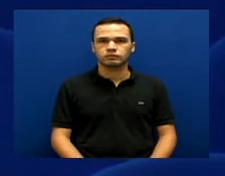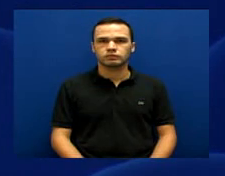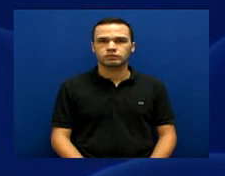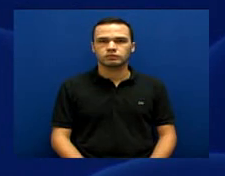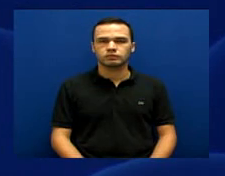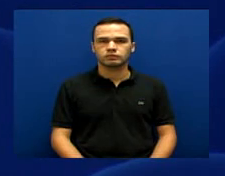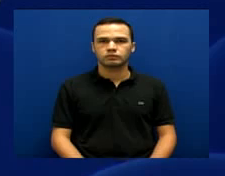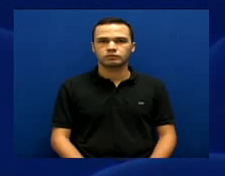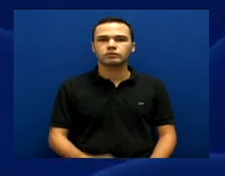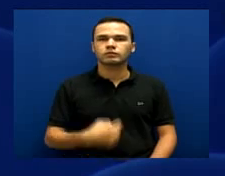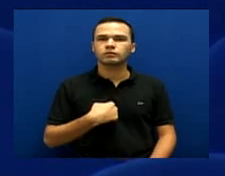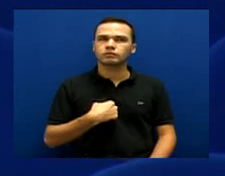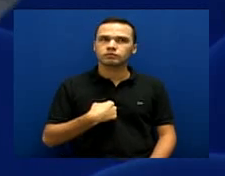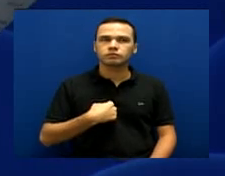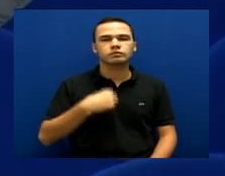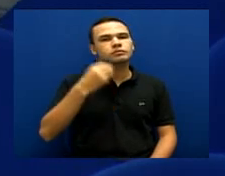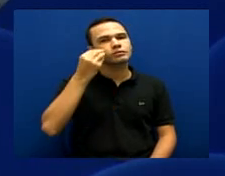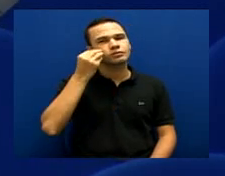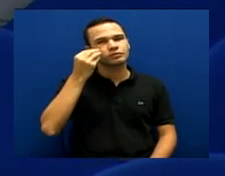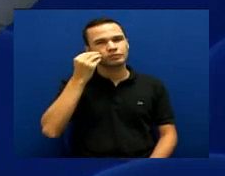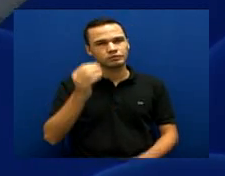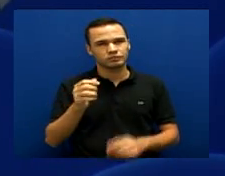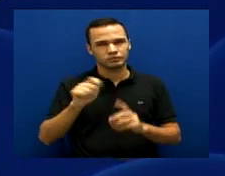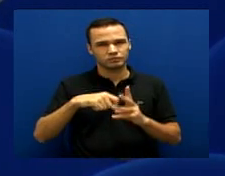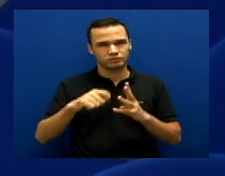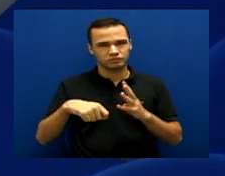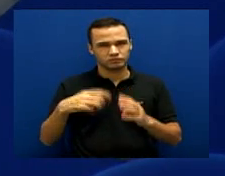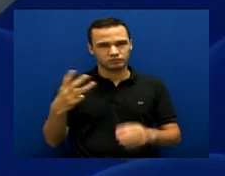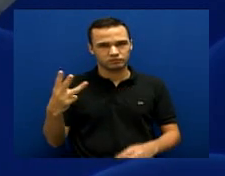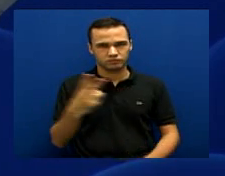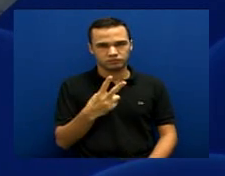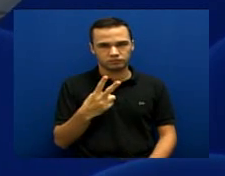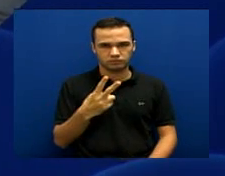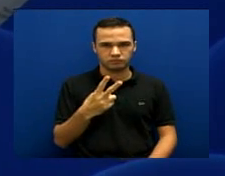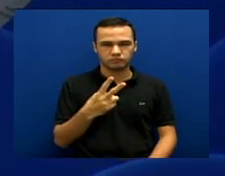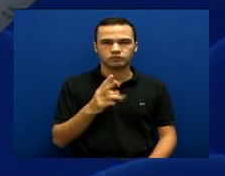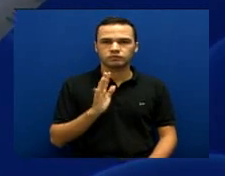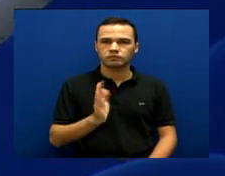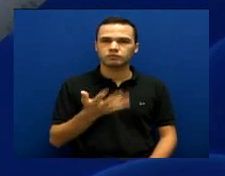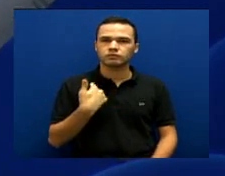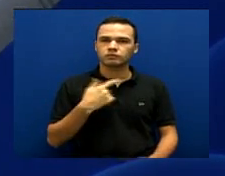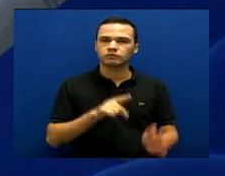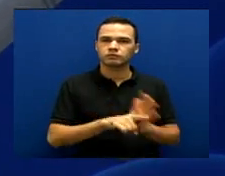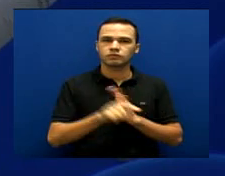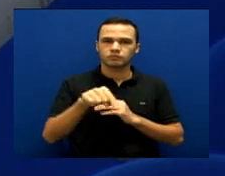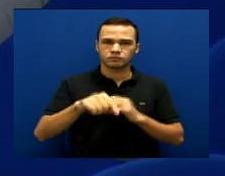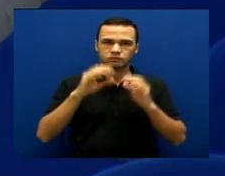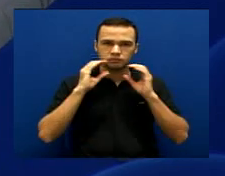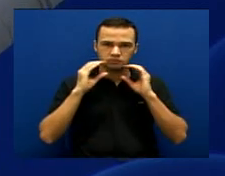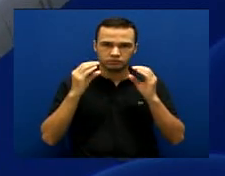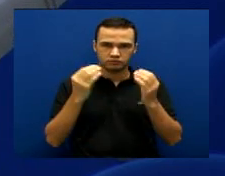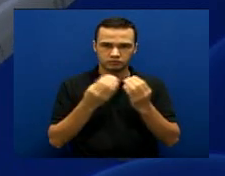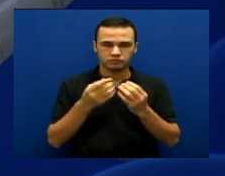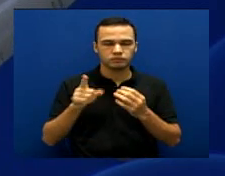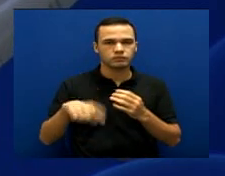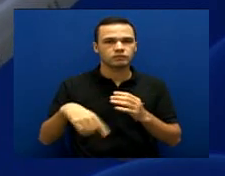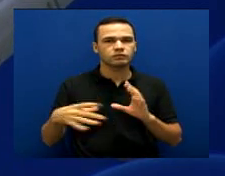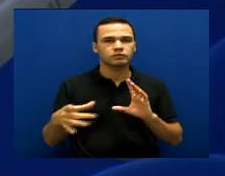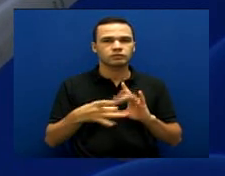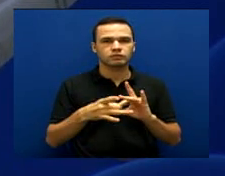olha eu estou tentado a 32 meses é fazer com que essa casa aqui que é um órgão